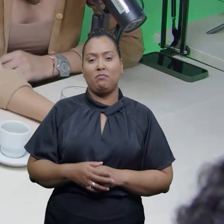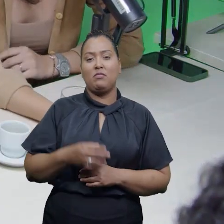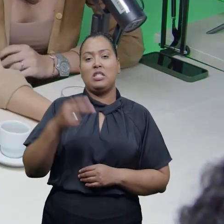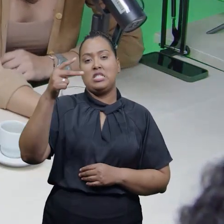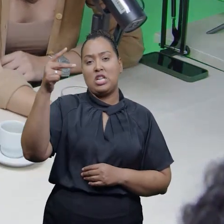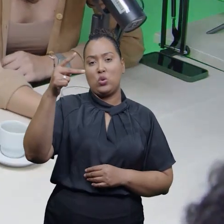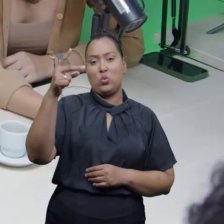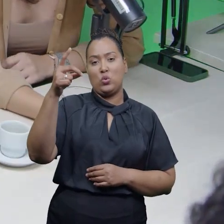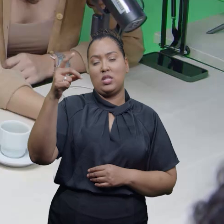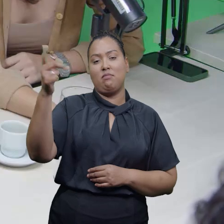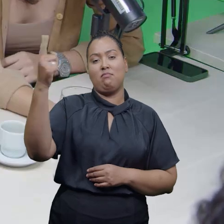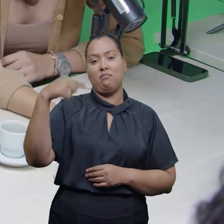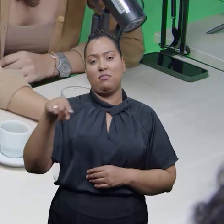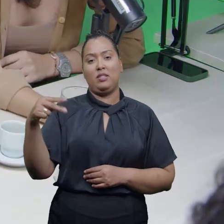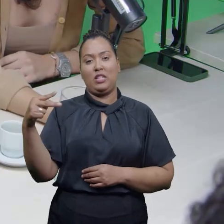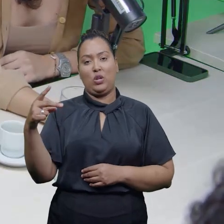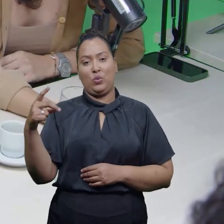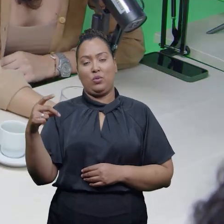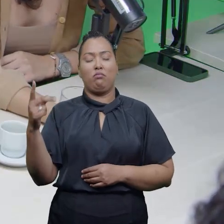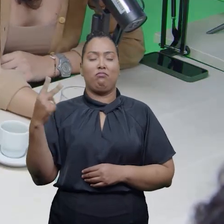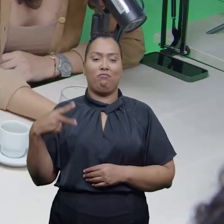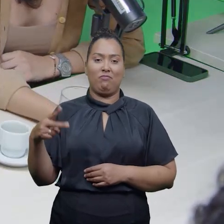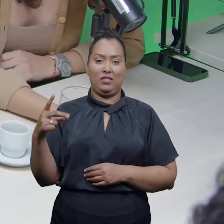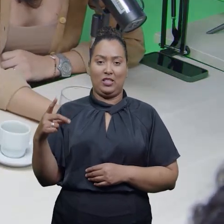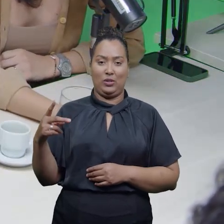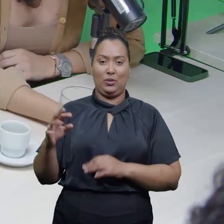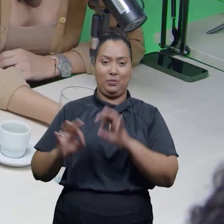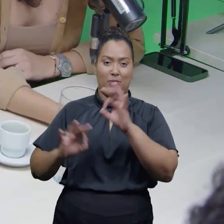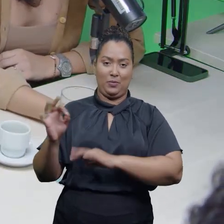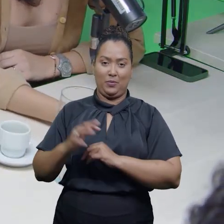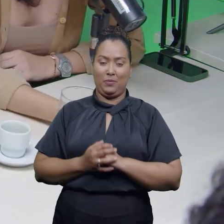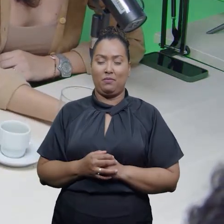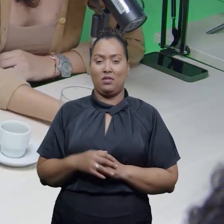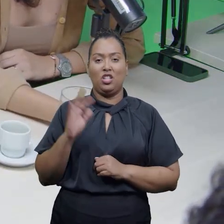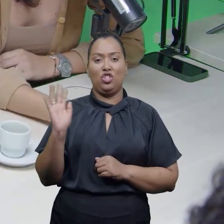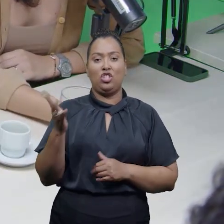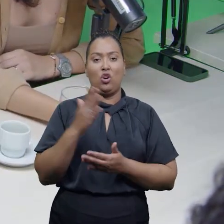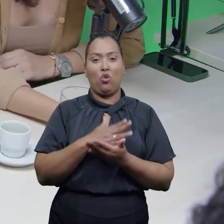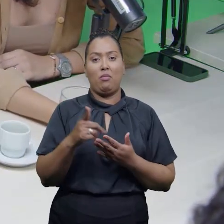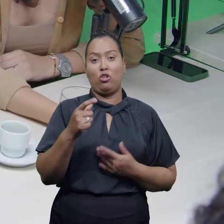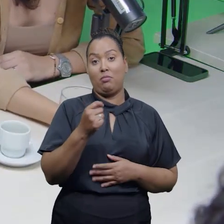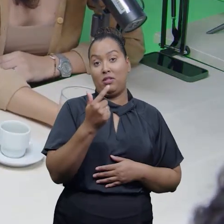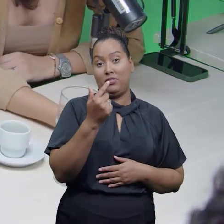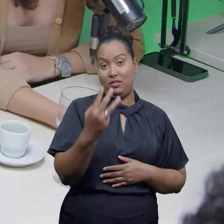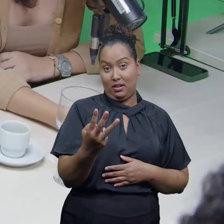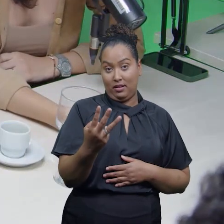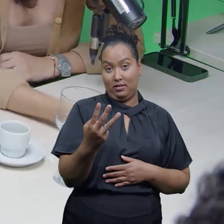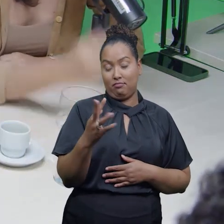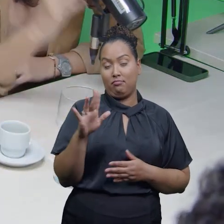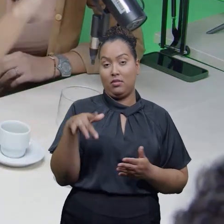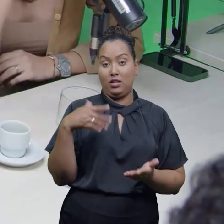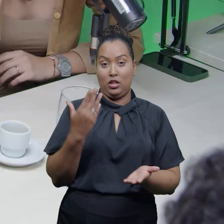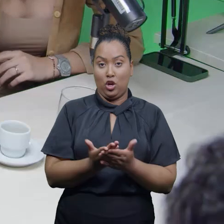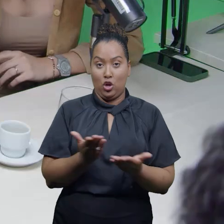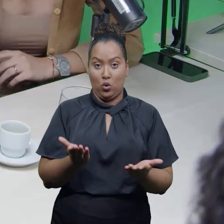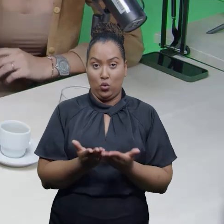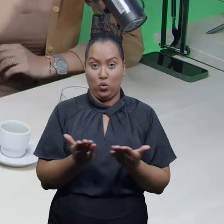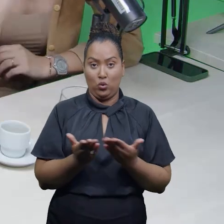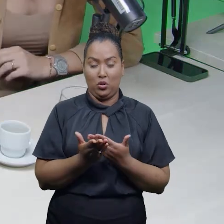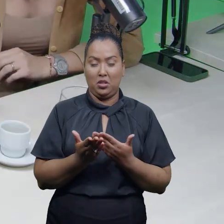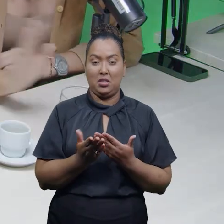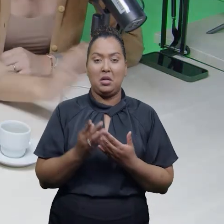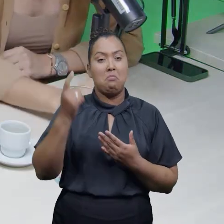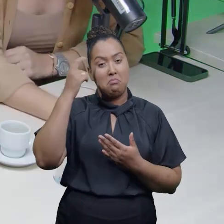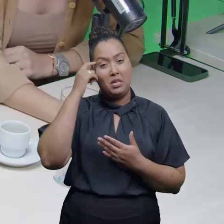gente tá lá. E é muito interessante porque a gente já faz, né, desde 2023 que a gente tá indo,